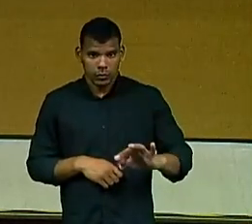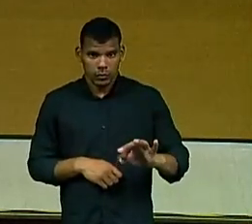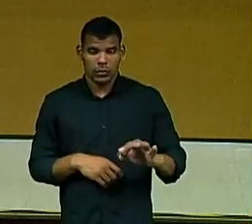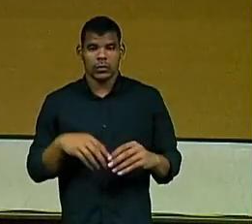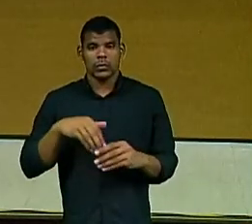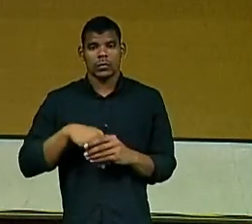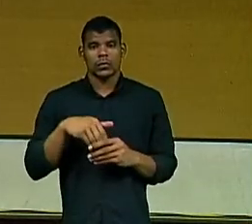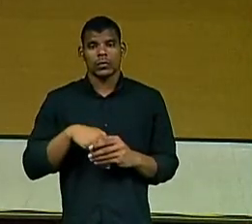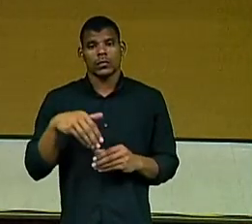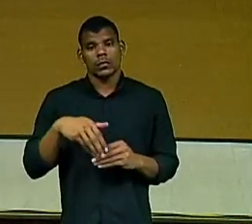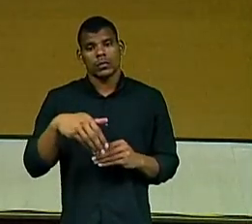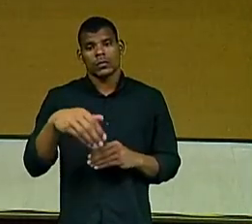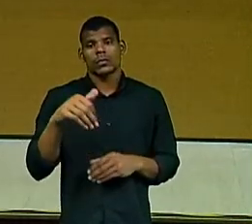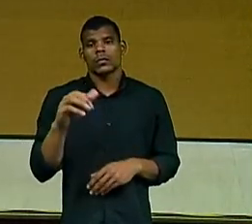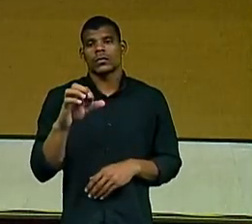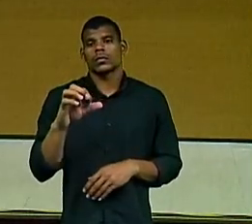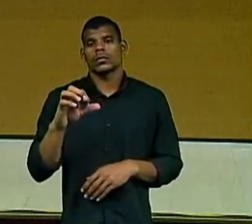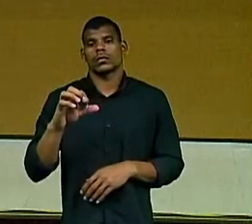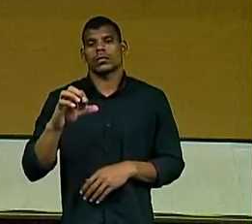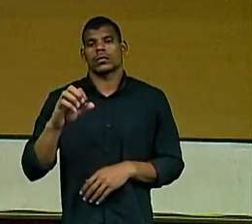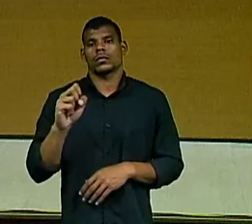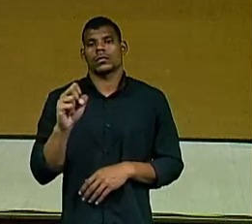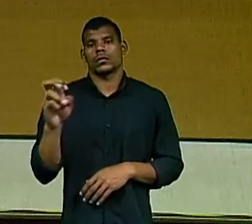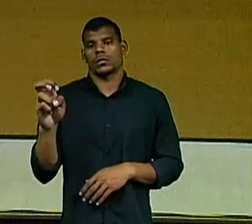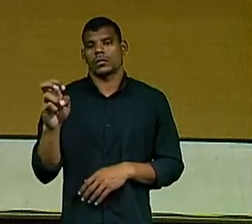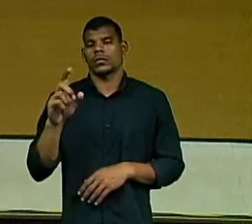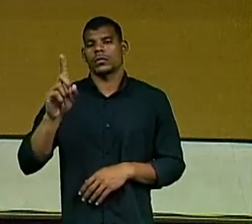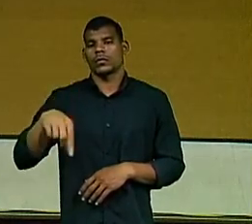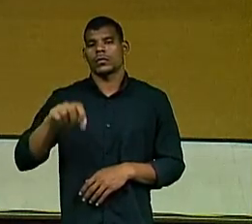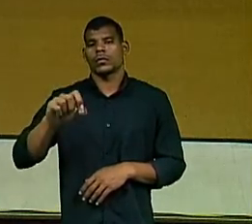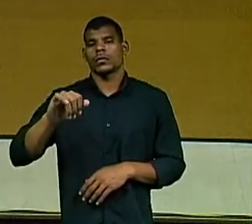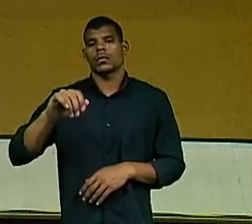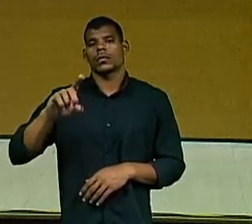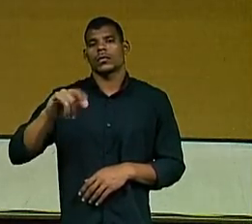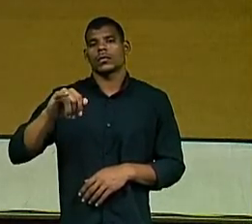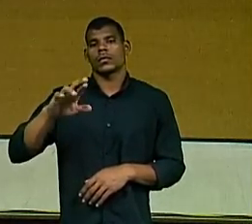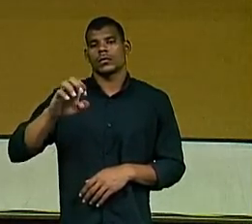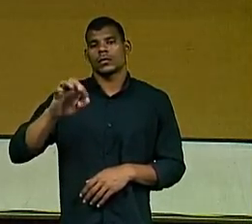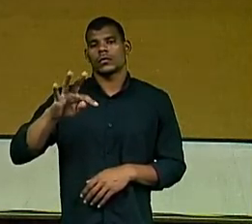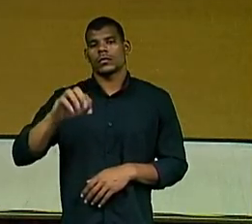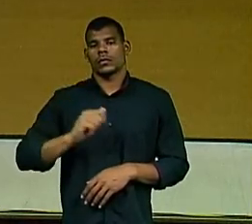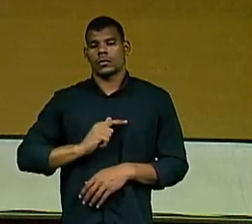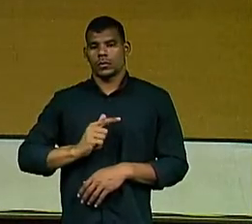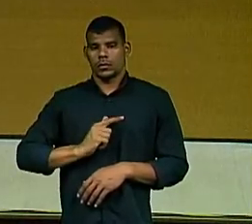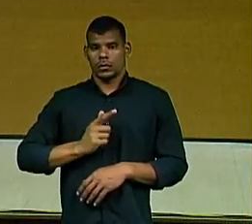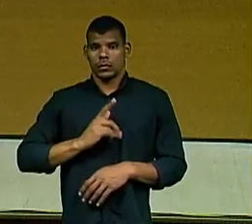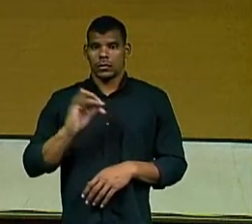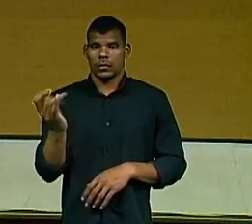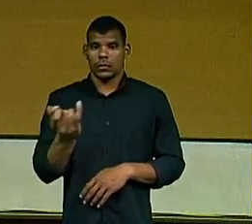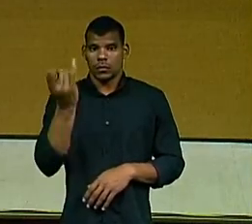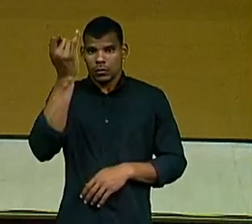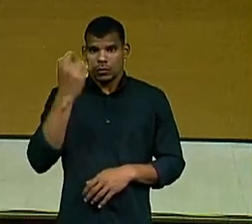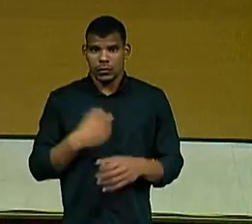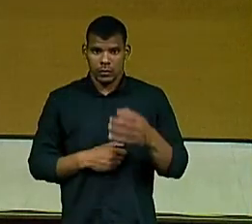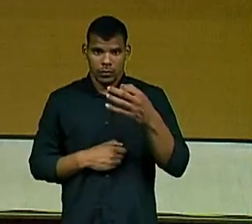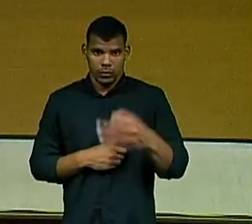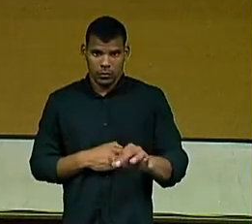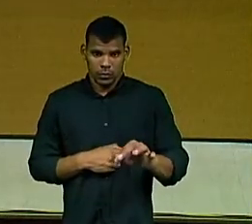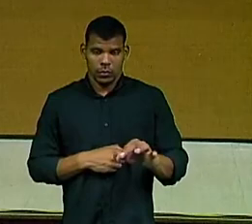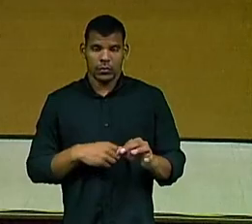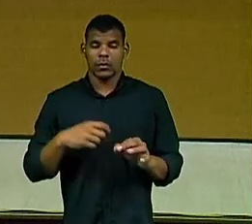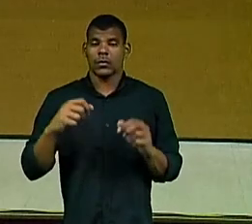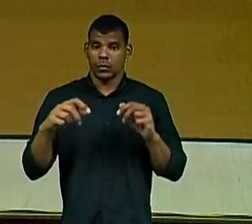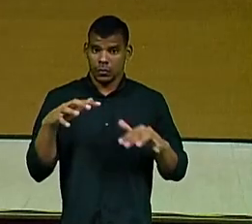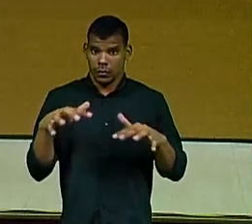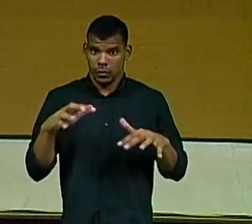em 1985 foram diretas as diretas já foram muito importantes foram o movimento foi